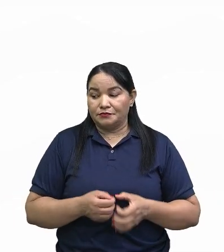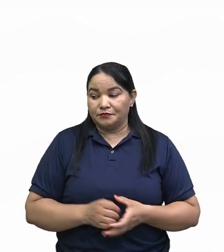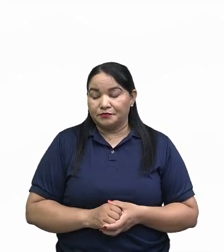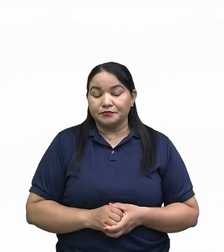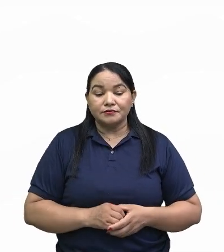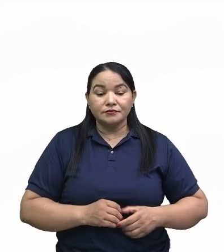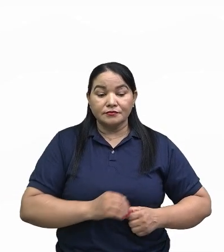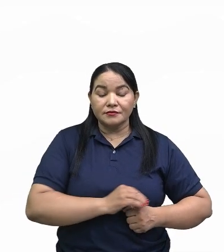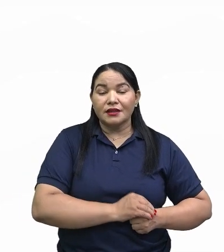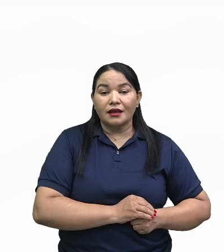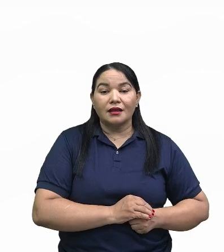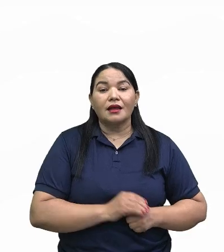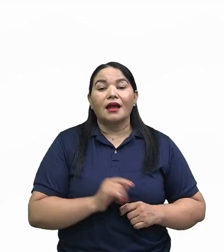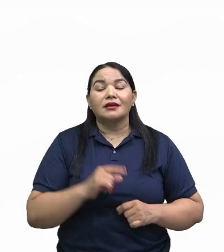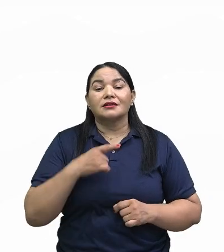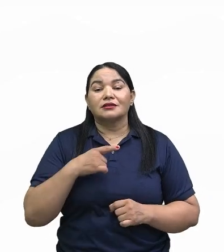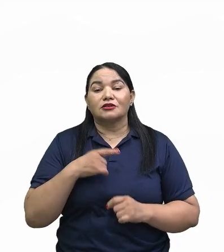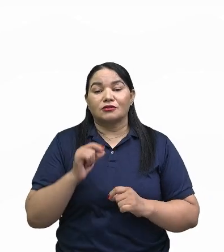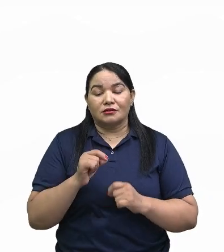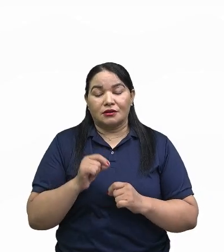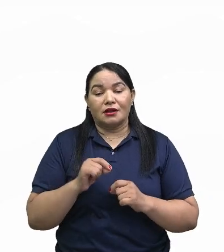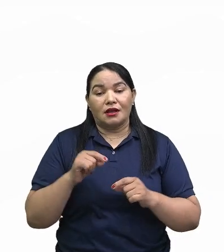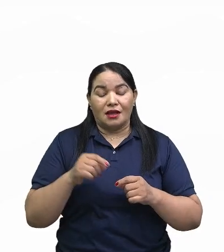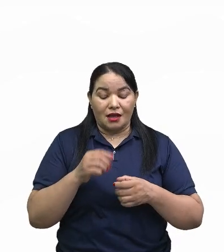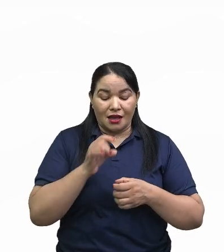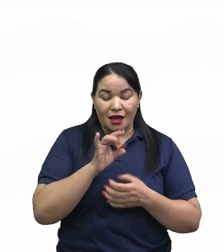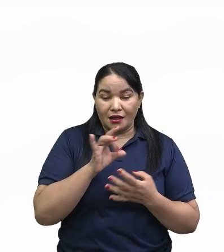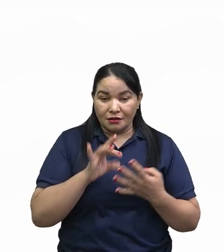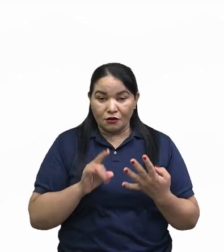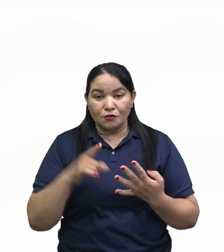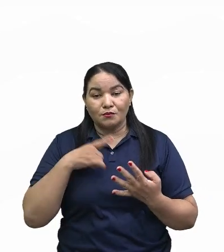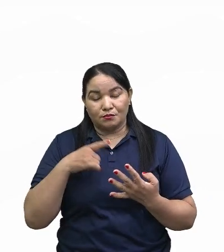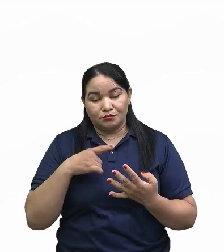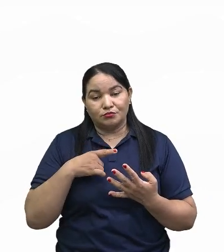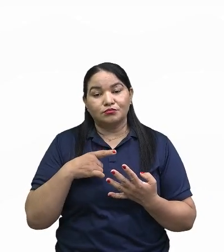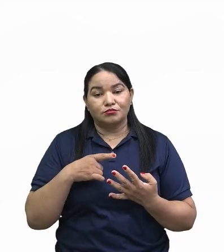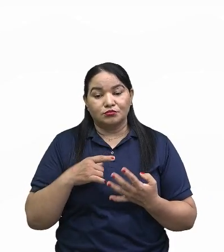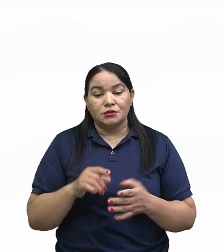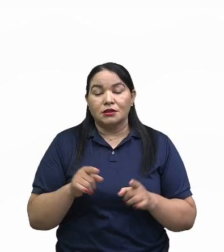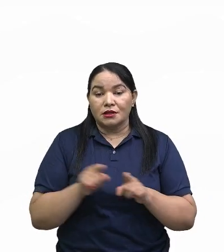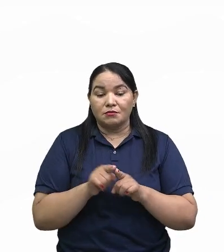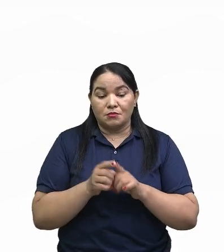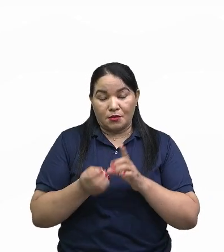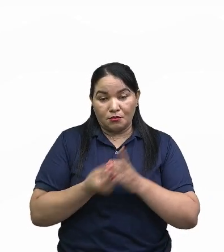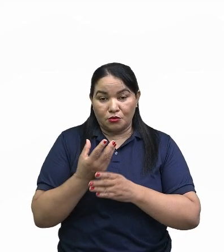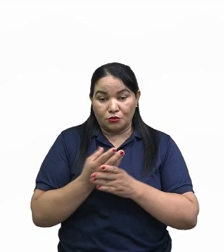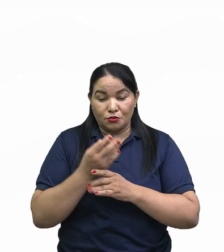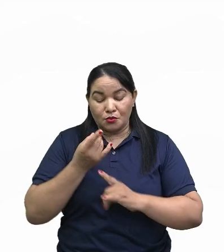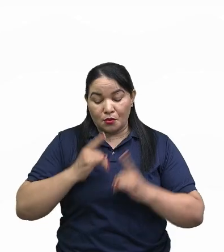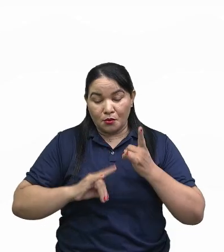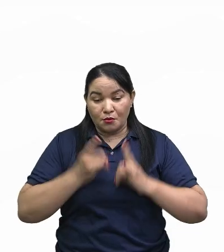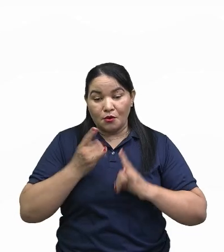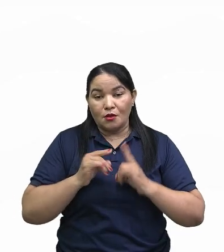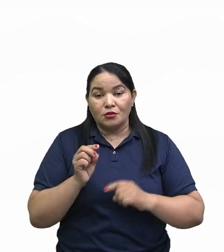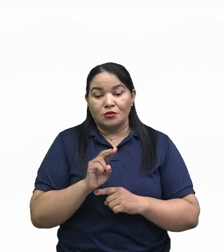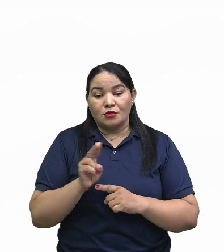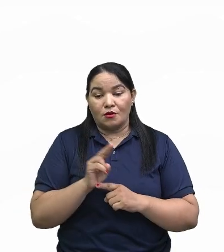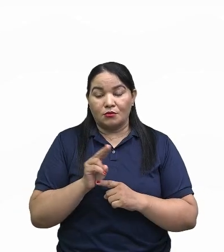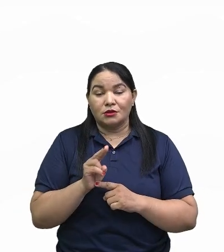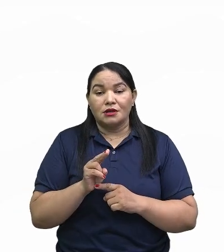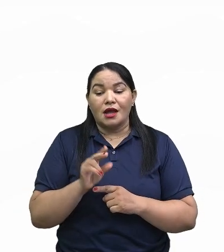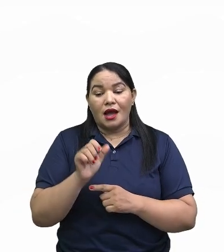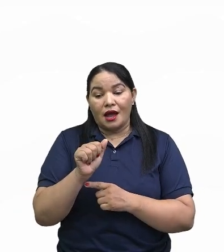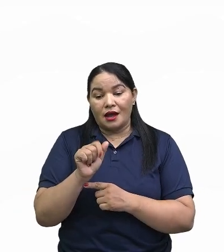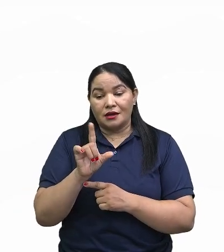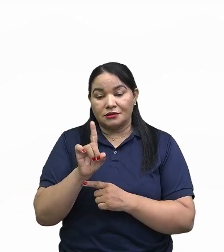cada rim tem ali uma glândula. E aí ela produz um hormônio chamado adrenalina. A